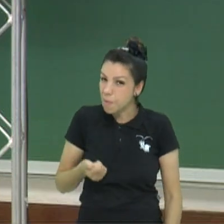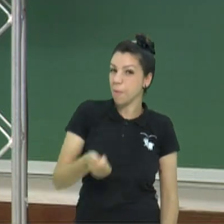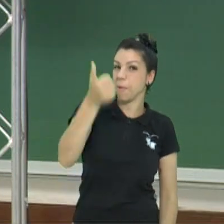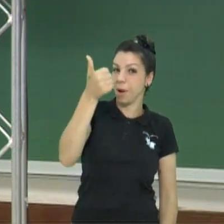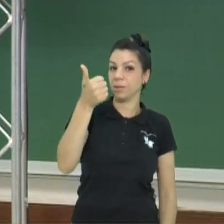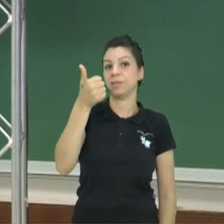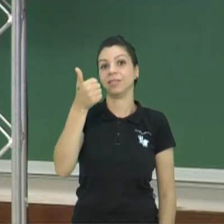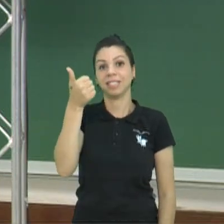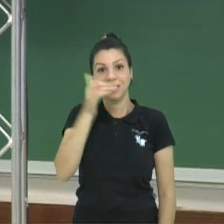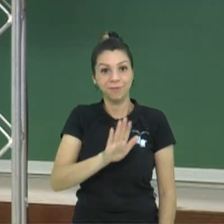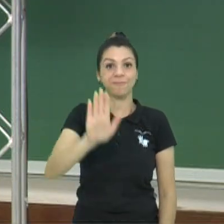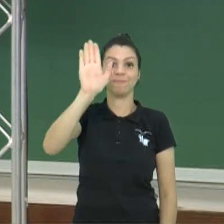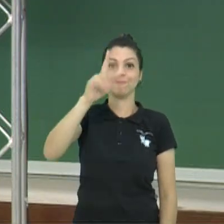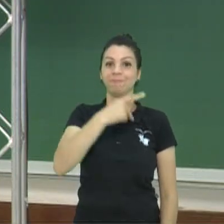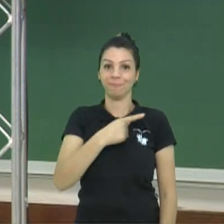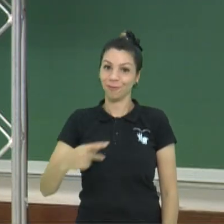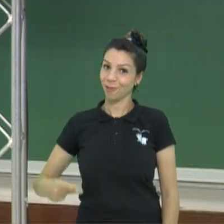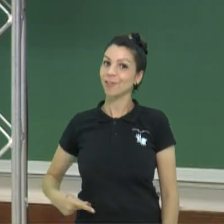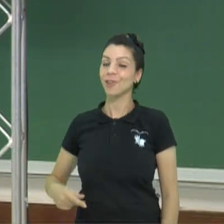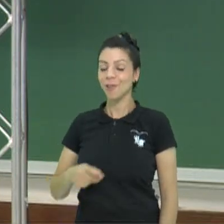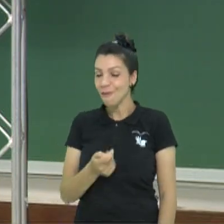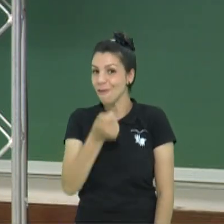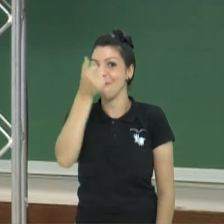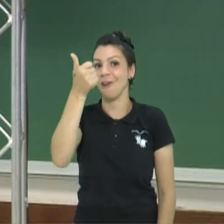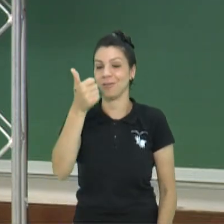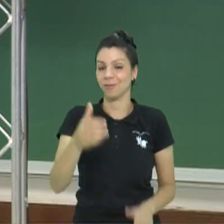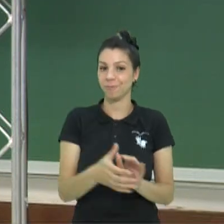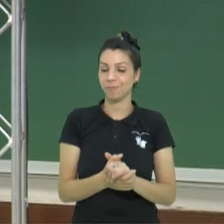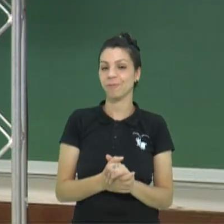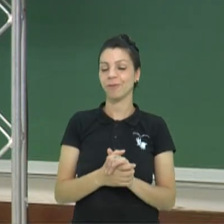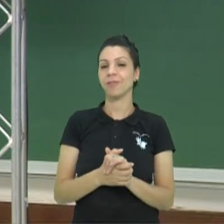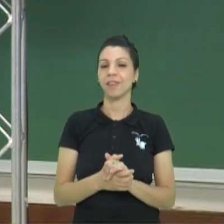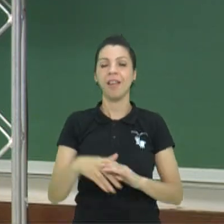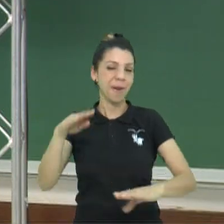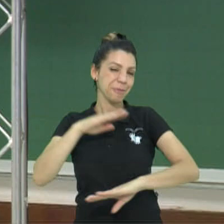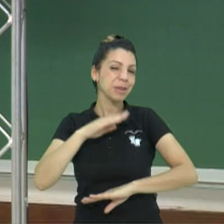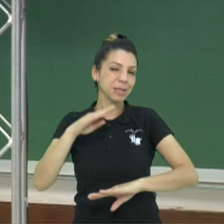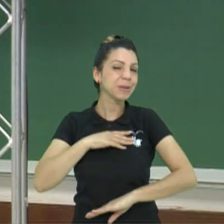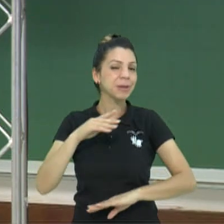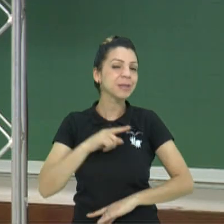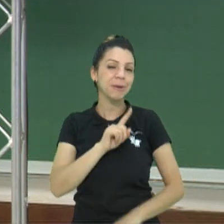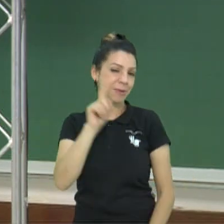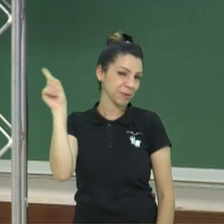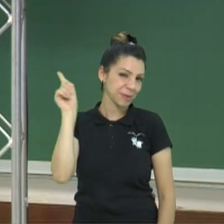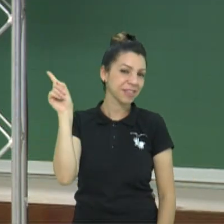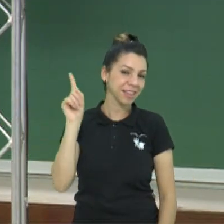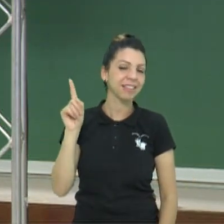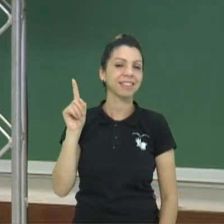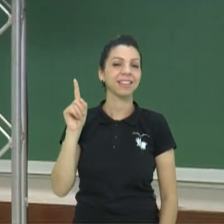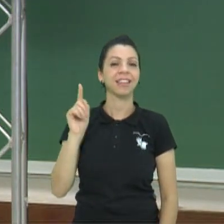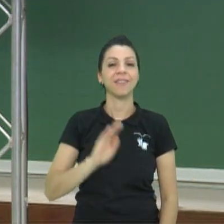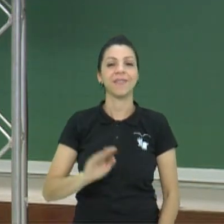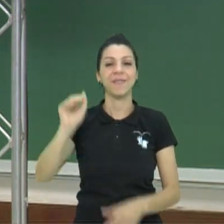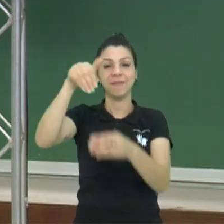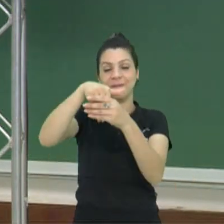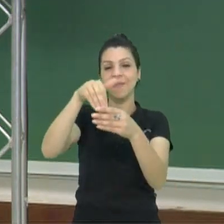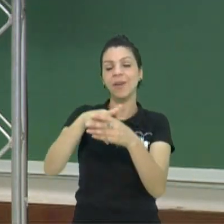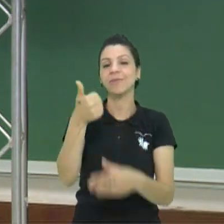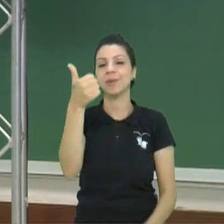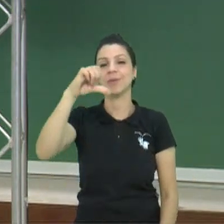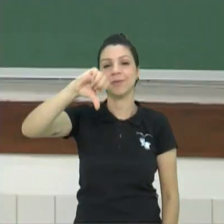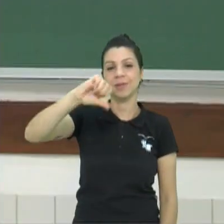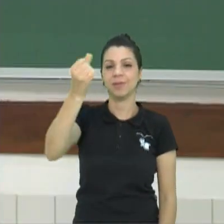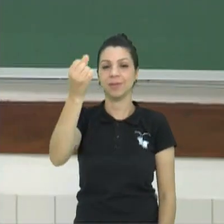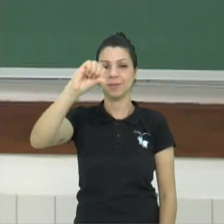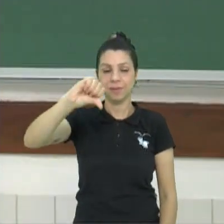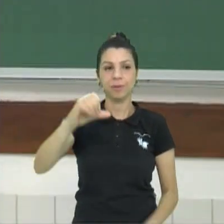a ser candidato do Brasil, então, um desses fatos pitorescos dessa eleição de 89, com esse tanto de candidato.